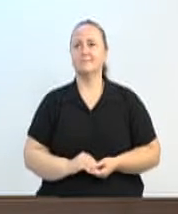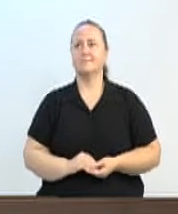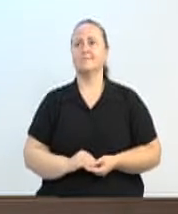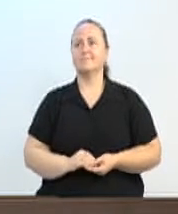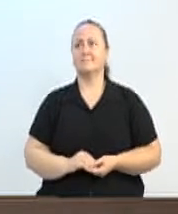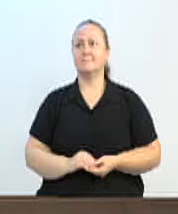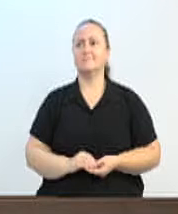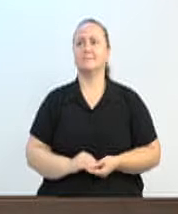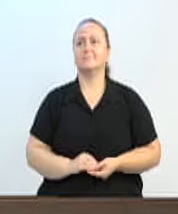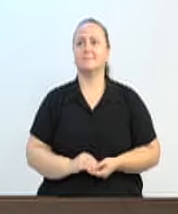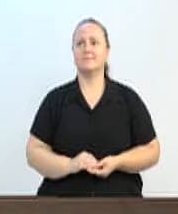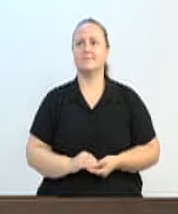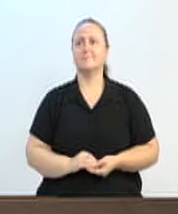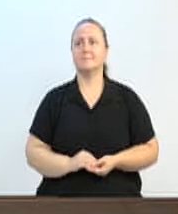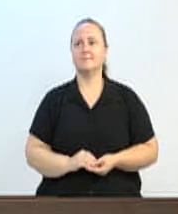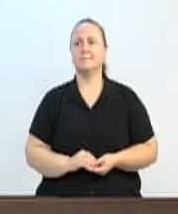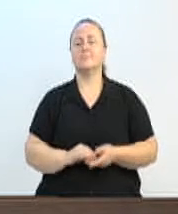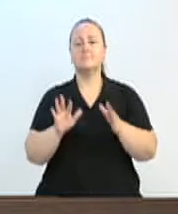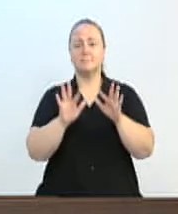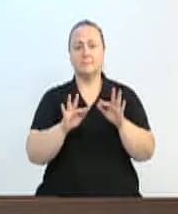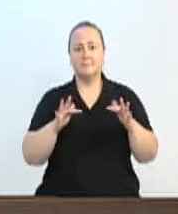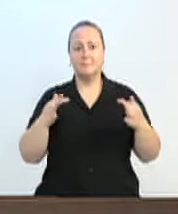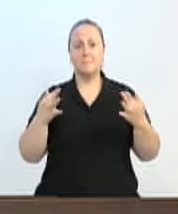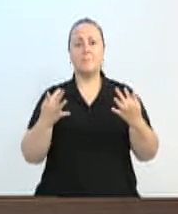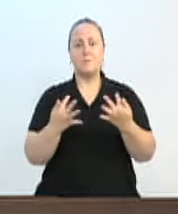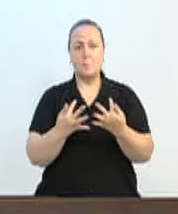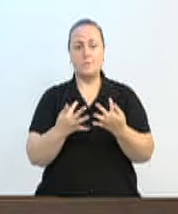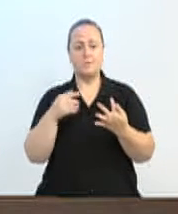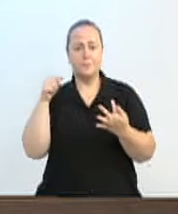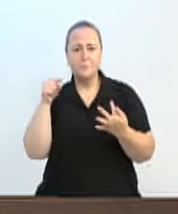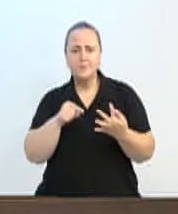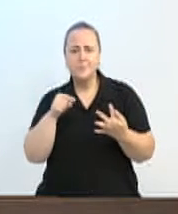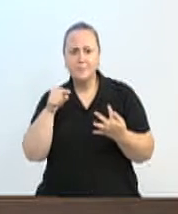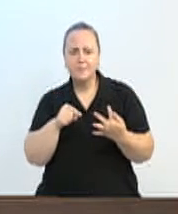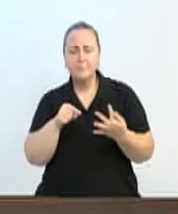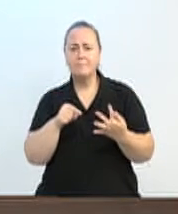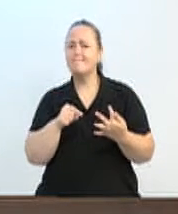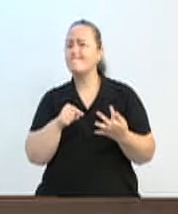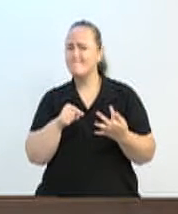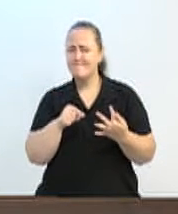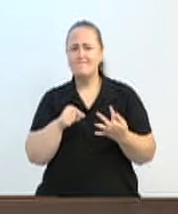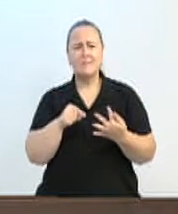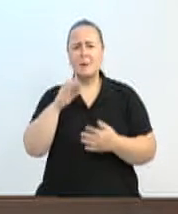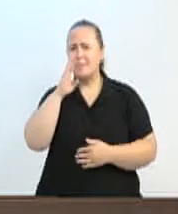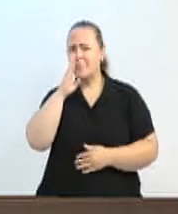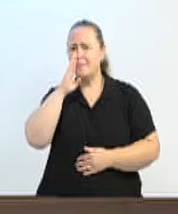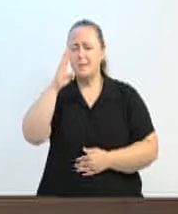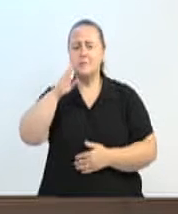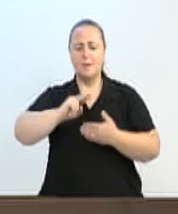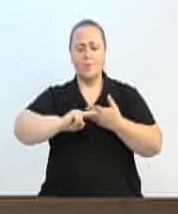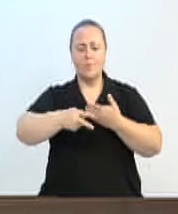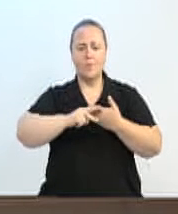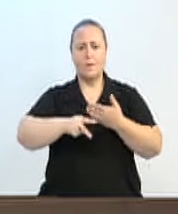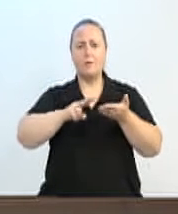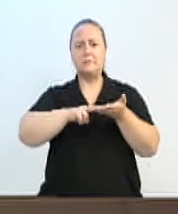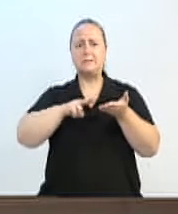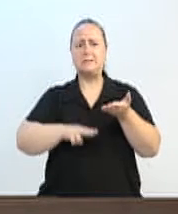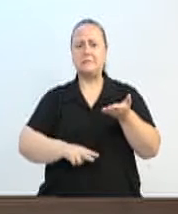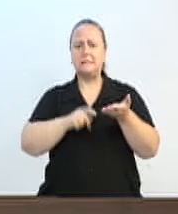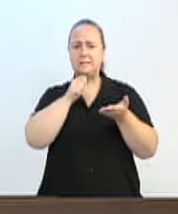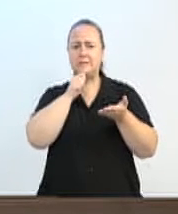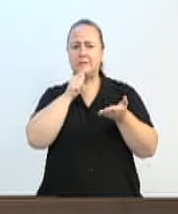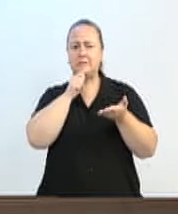e e a família às vezes ela é a maior afetada porque ela não desfruta tanto da nossa